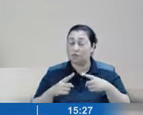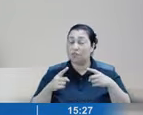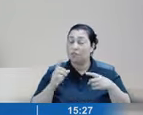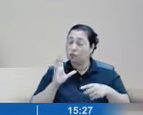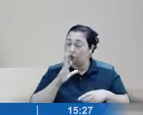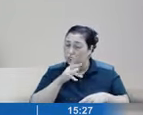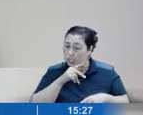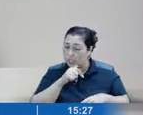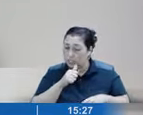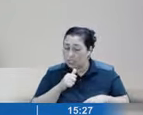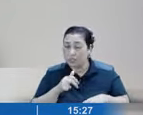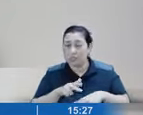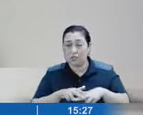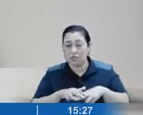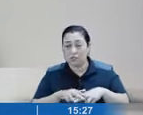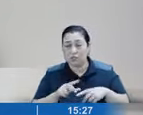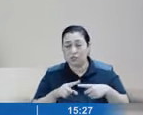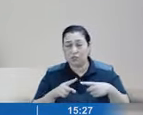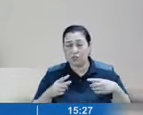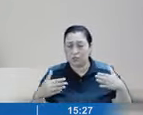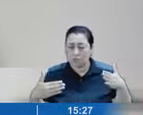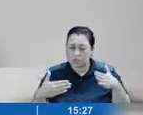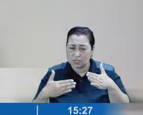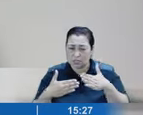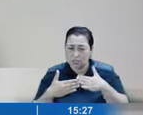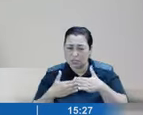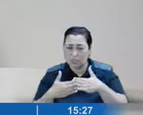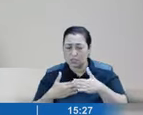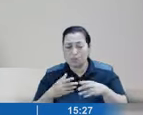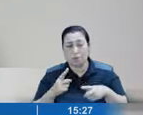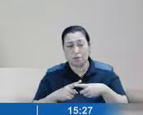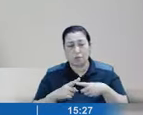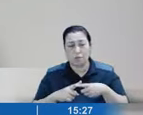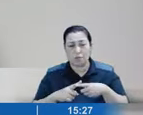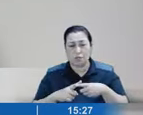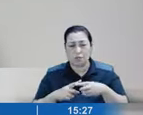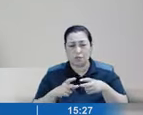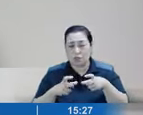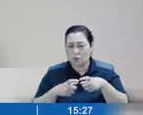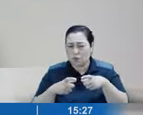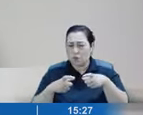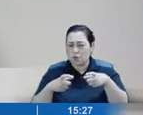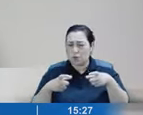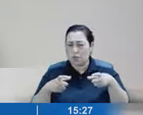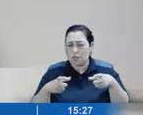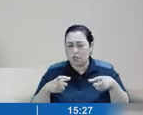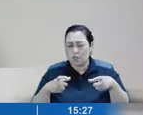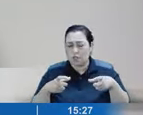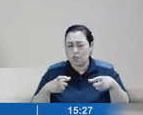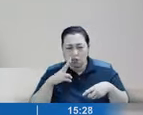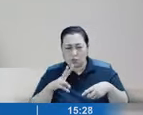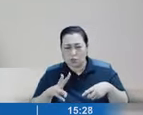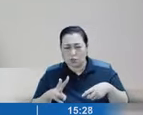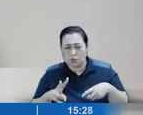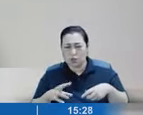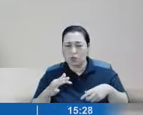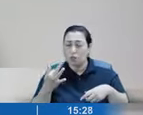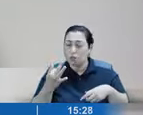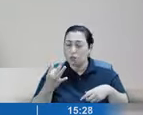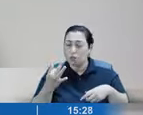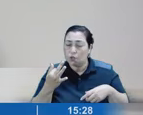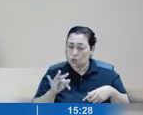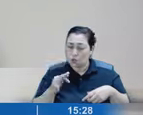devagar, o paciente fica mais tempo, porque a distensão que a gente promove pelo gás para poder visualizar, ele causa